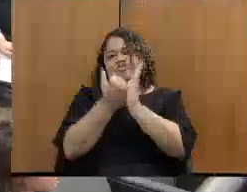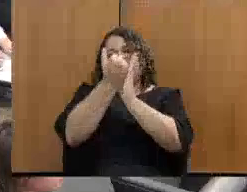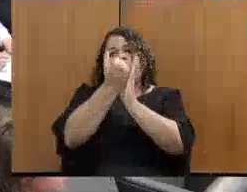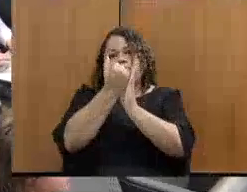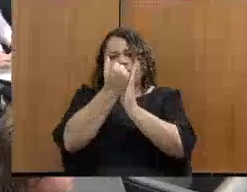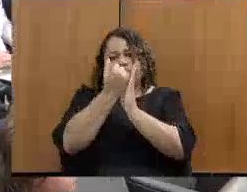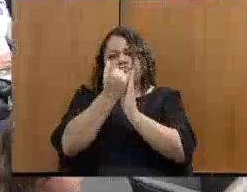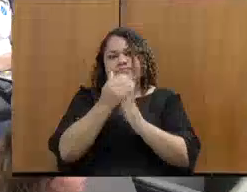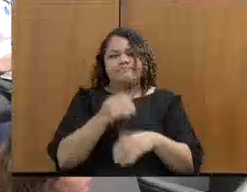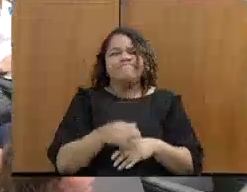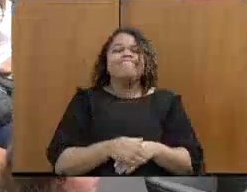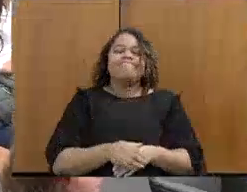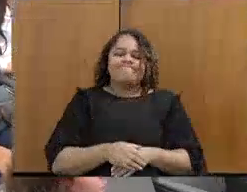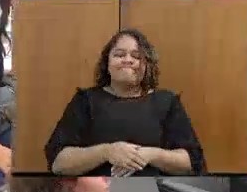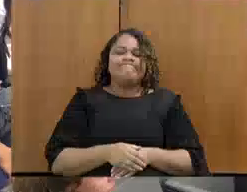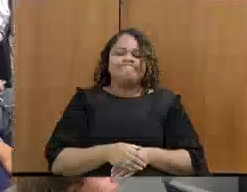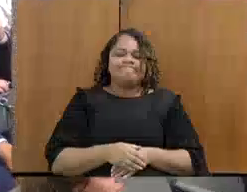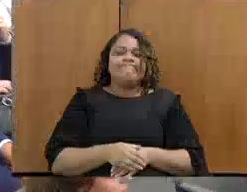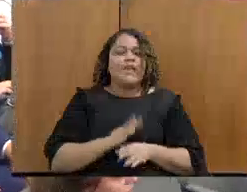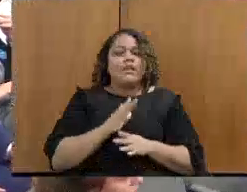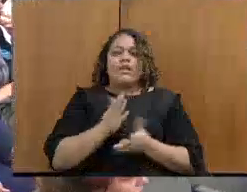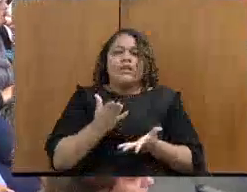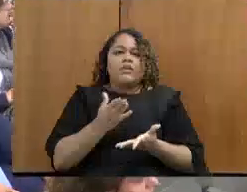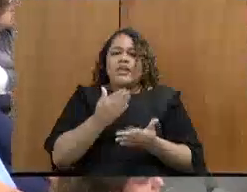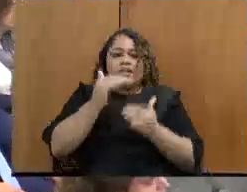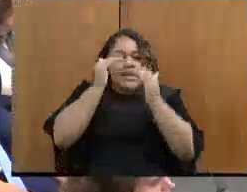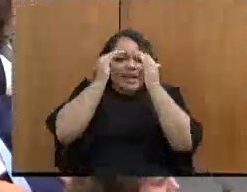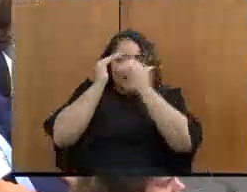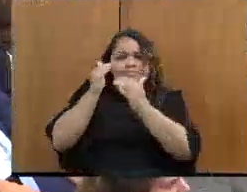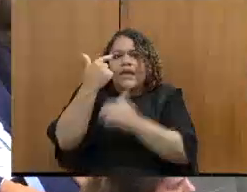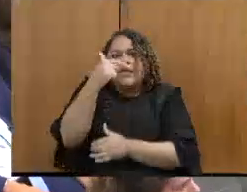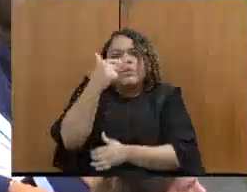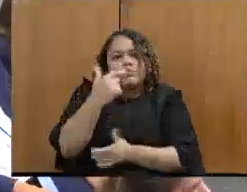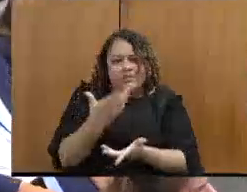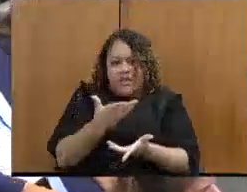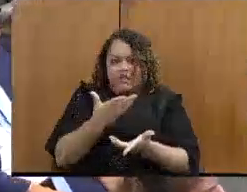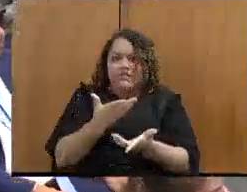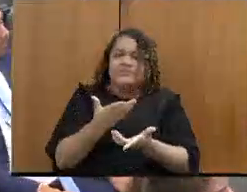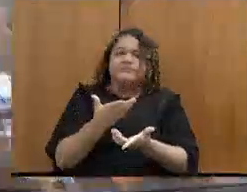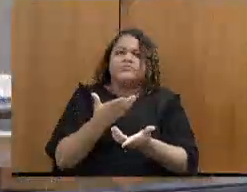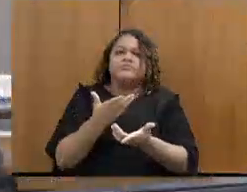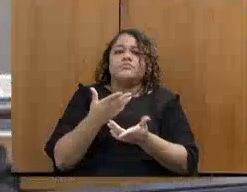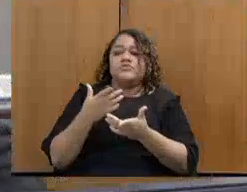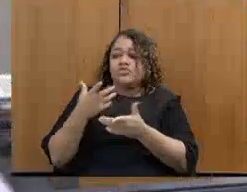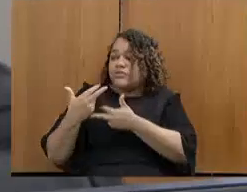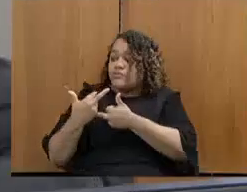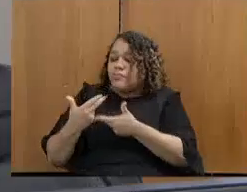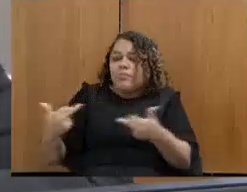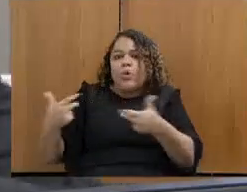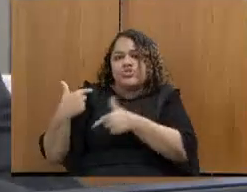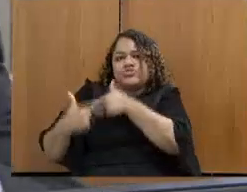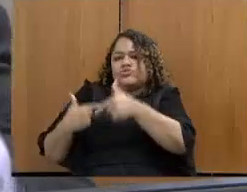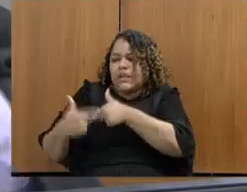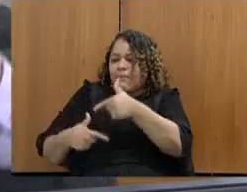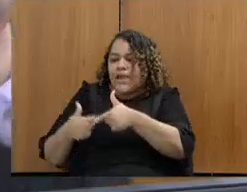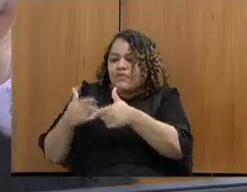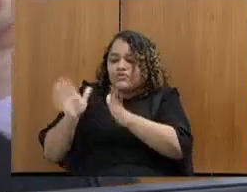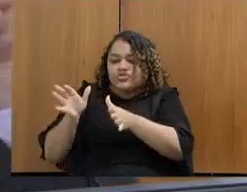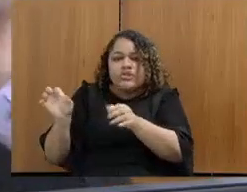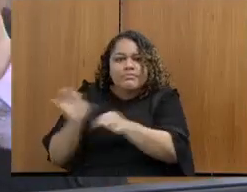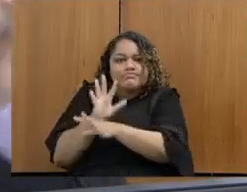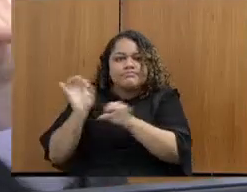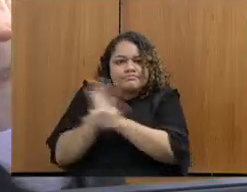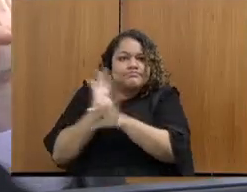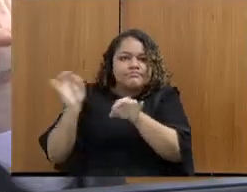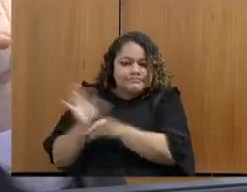um total diz respeito com todas as entregas que já foram feitas pela segurança então a minha ausência foi lá para fazer